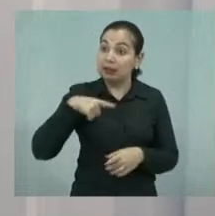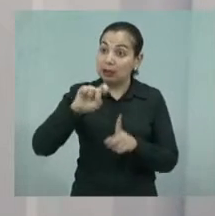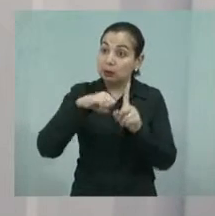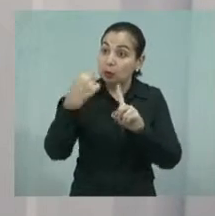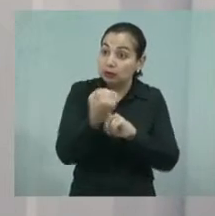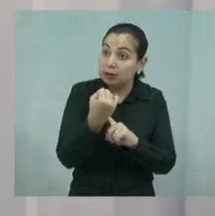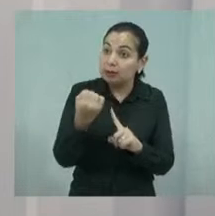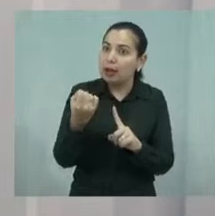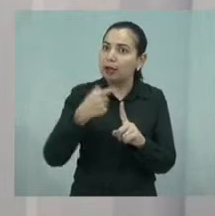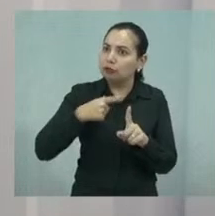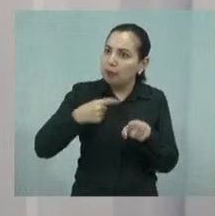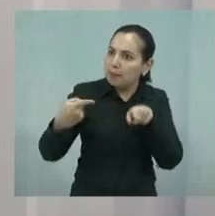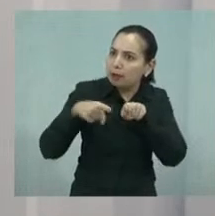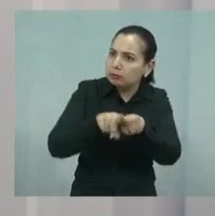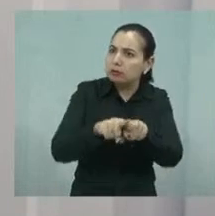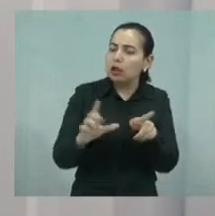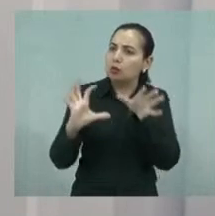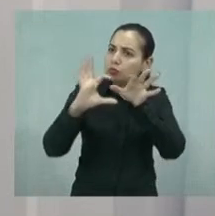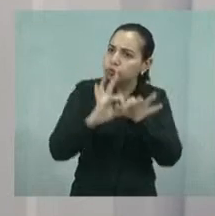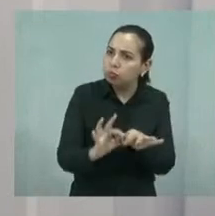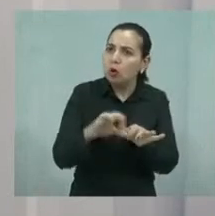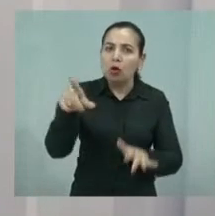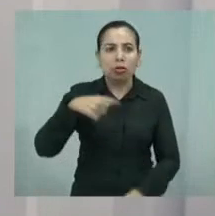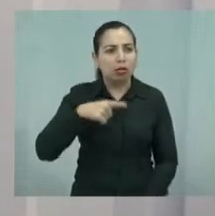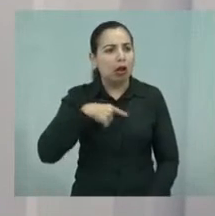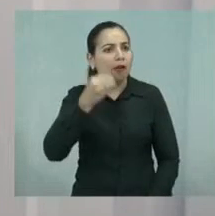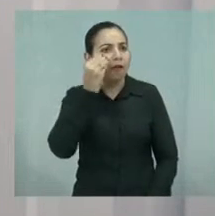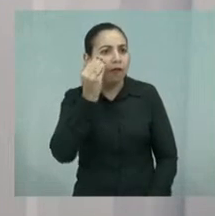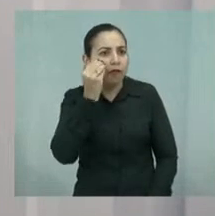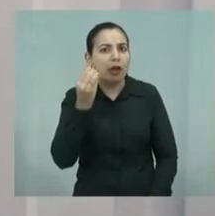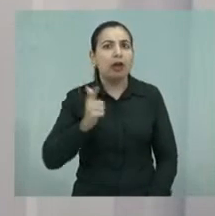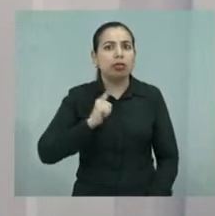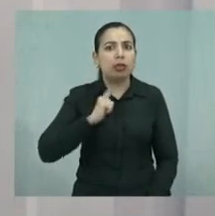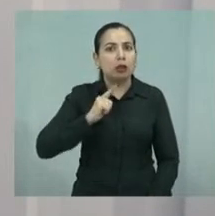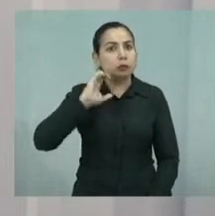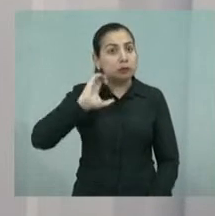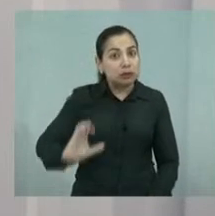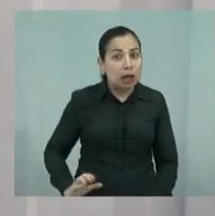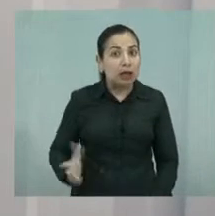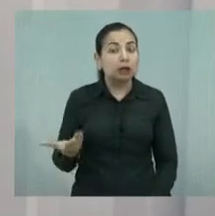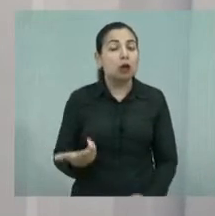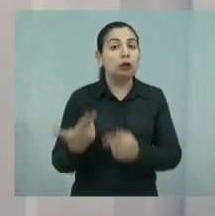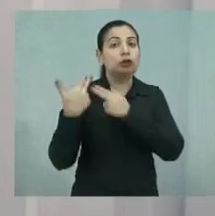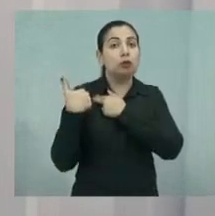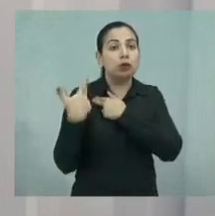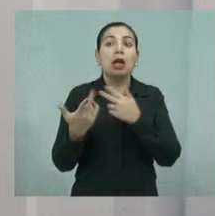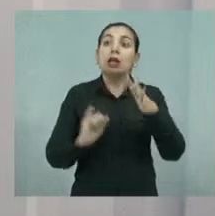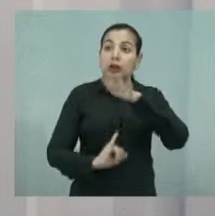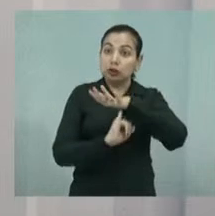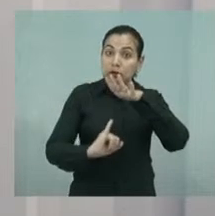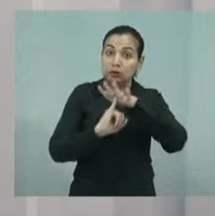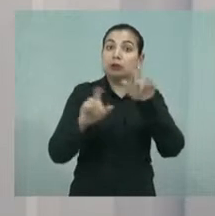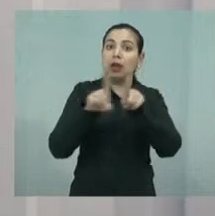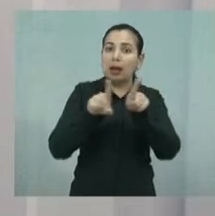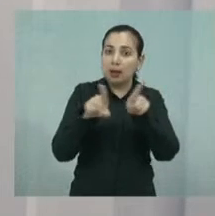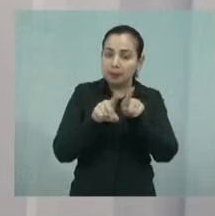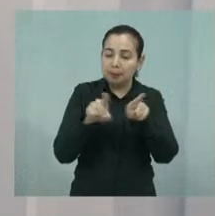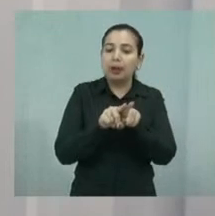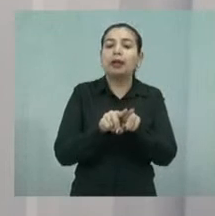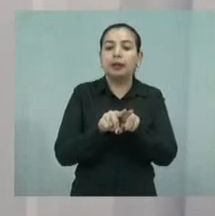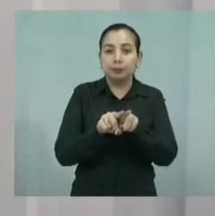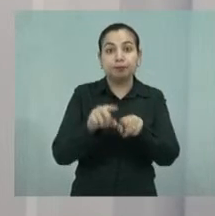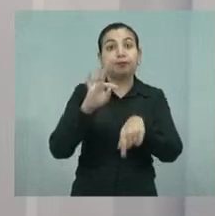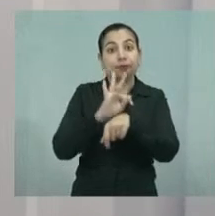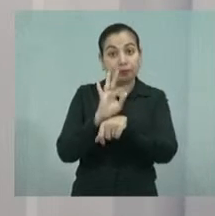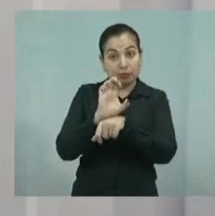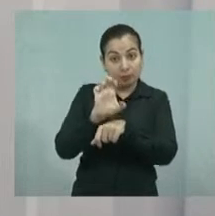esse acompanhamento e essa formação do cidadão é responsabilidade também das instituições. O Tribunal de